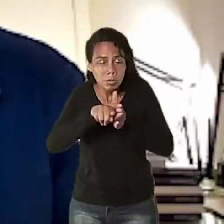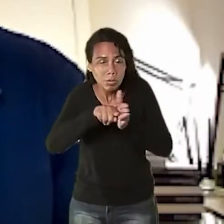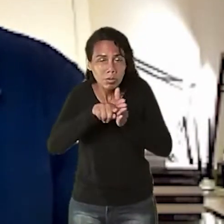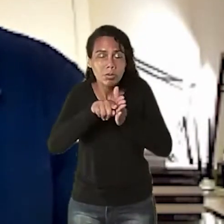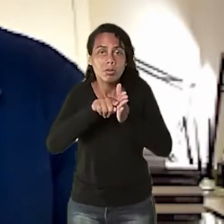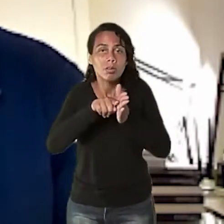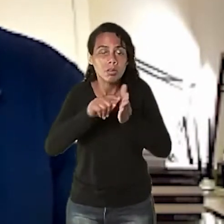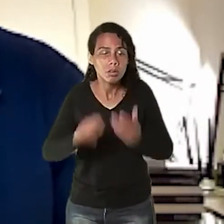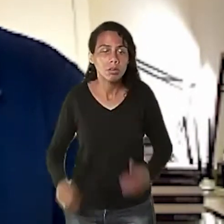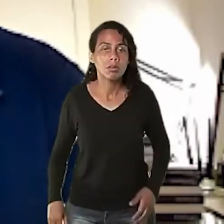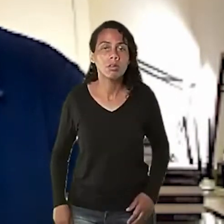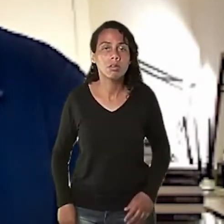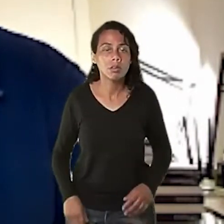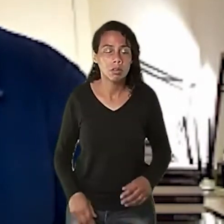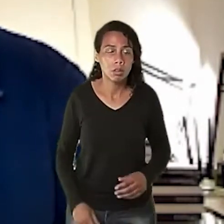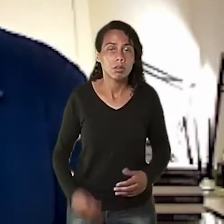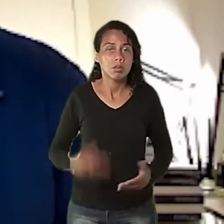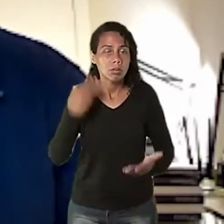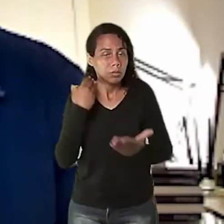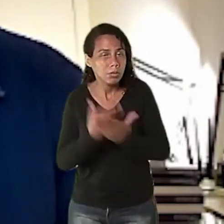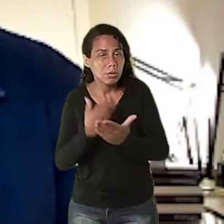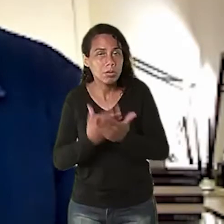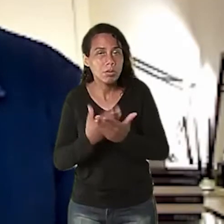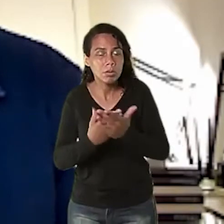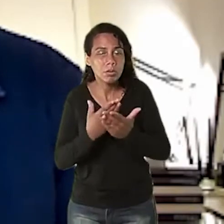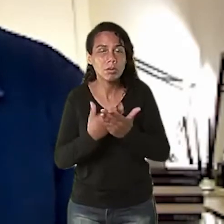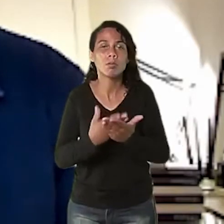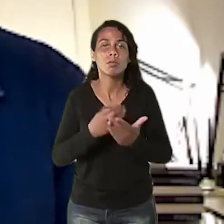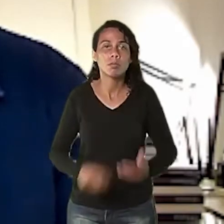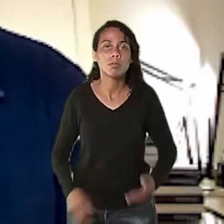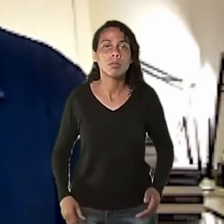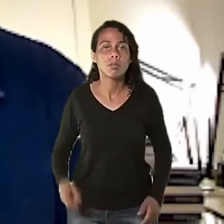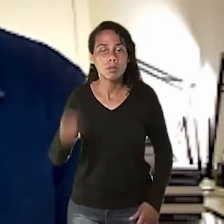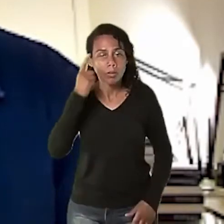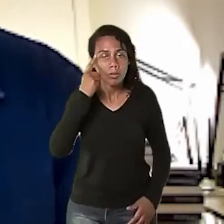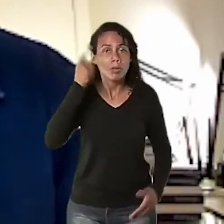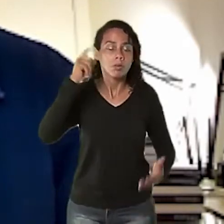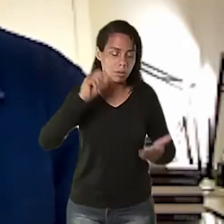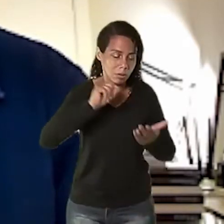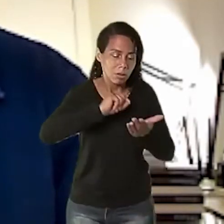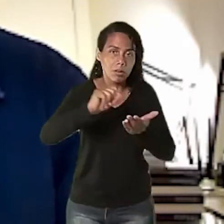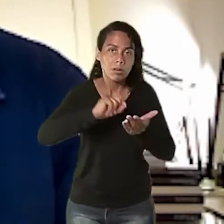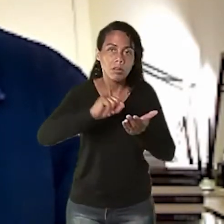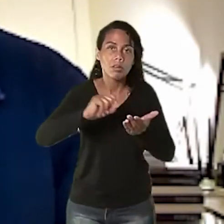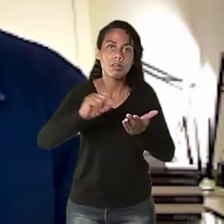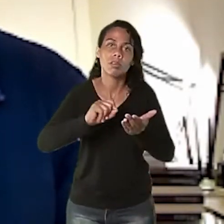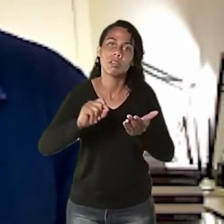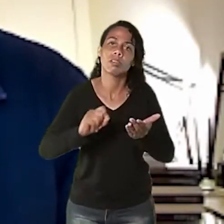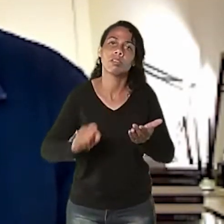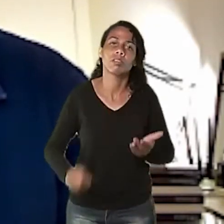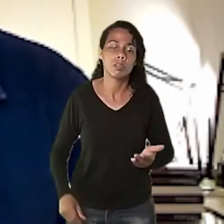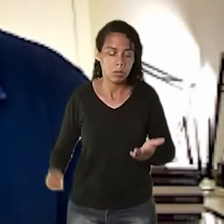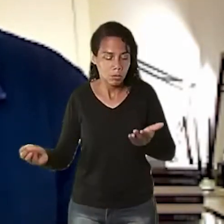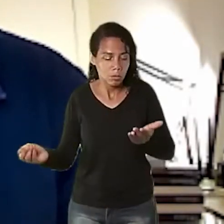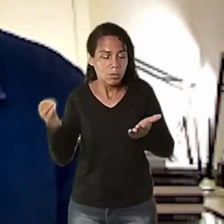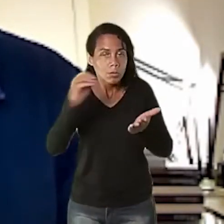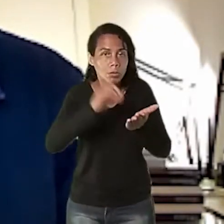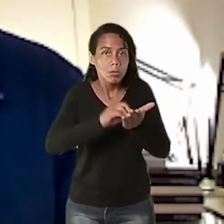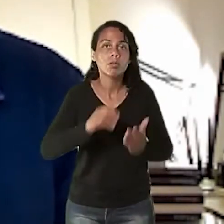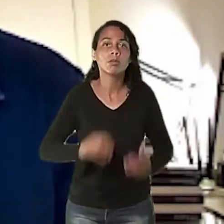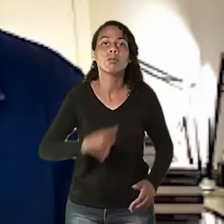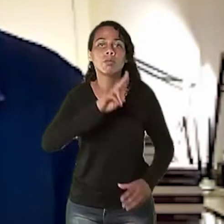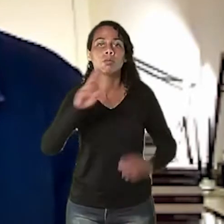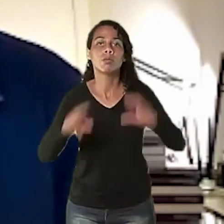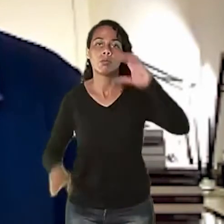anotações, coisas que estavam muito dispersas e que eu consegui sintetizar em crônica, assim, que nunca tinham saído